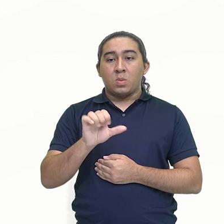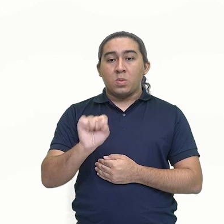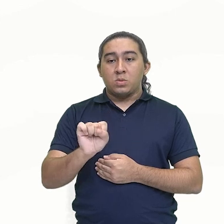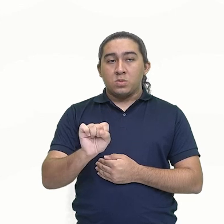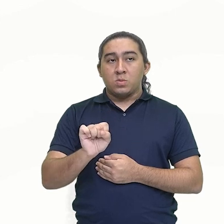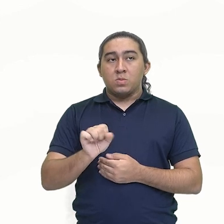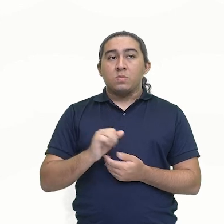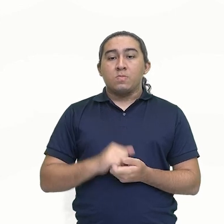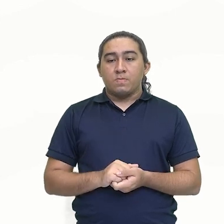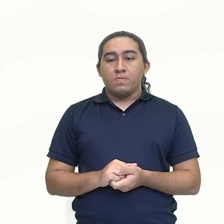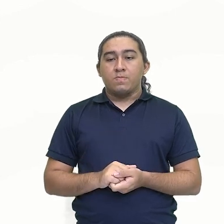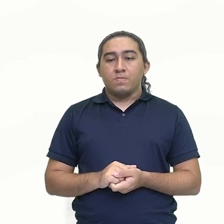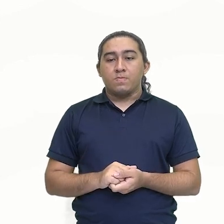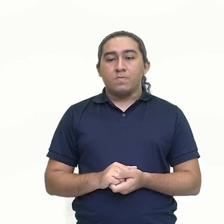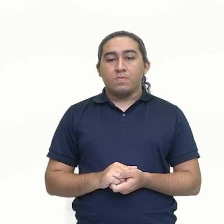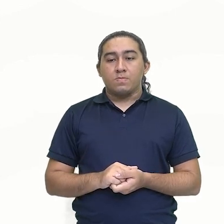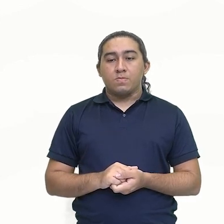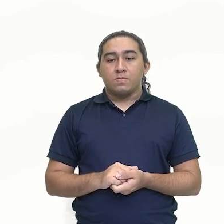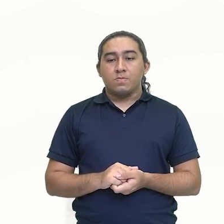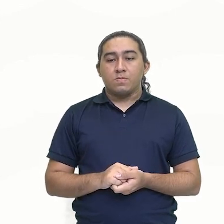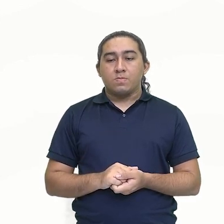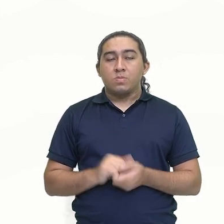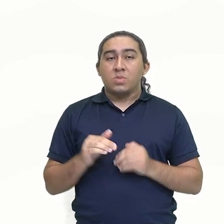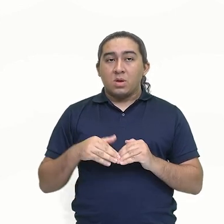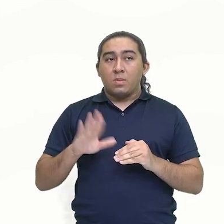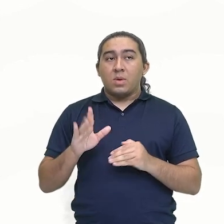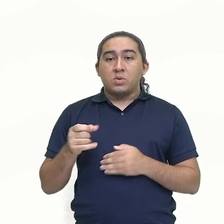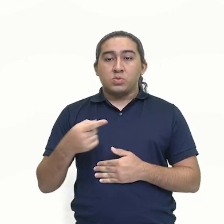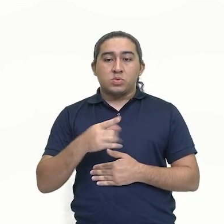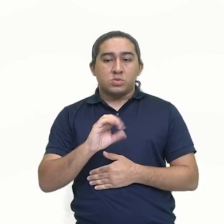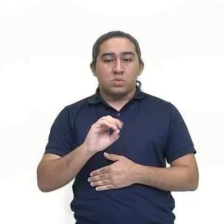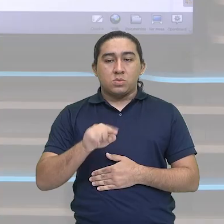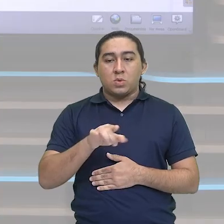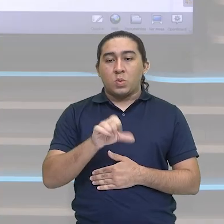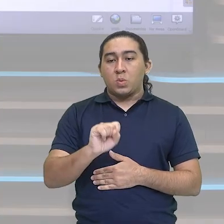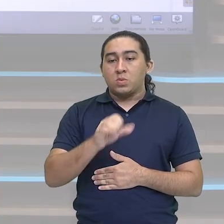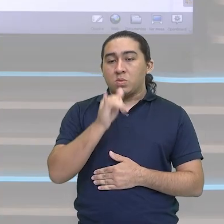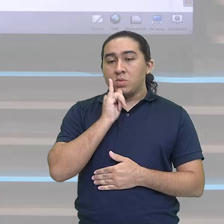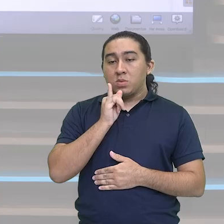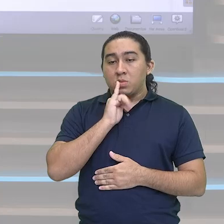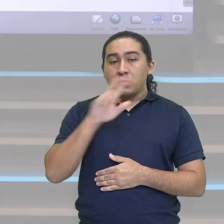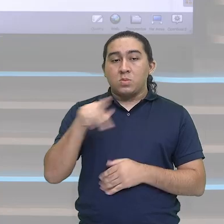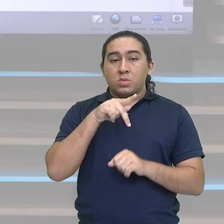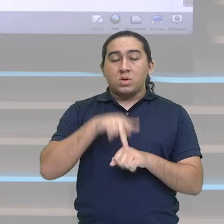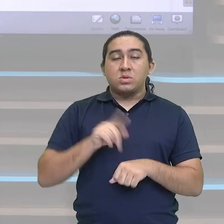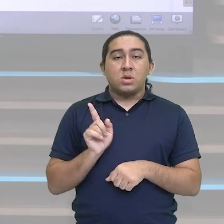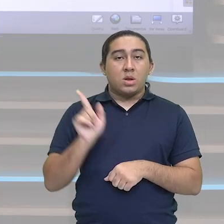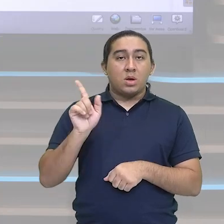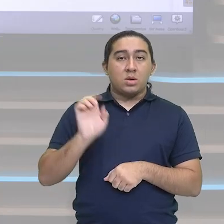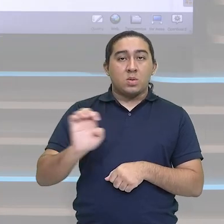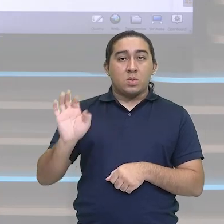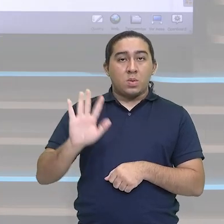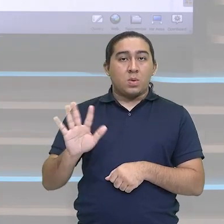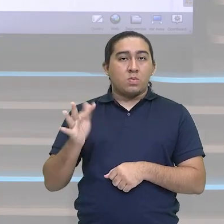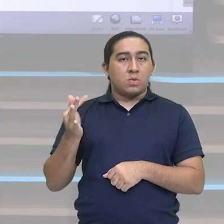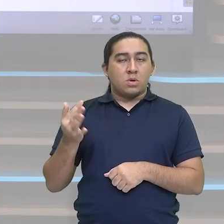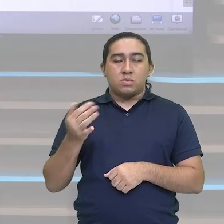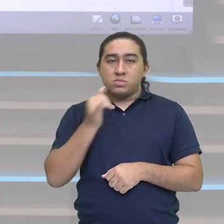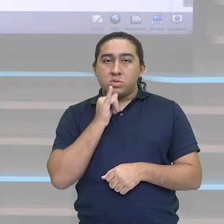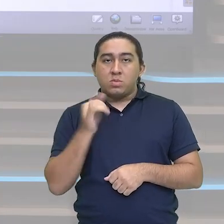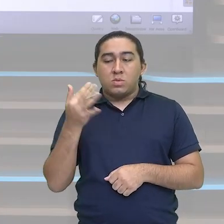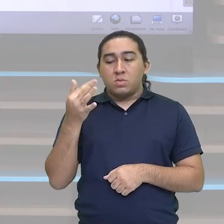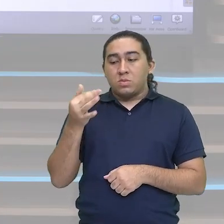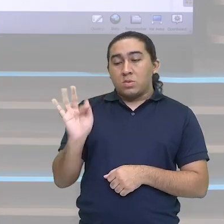0,8. Né? São países que têm mais de 0,8. Países da Europa Ocidental, né? França,